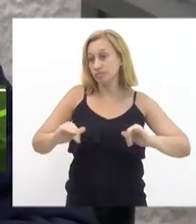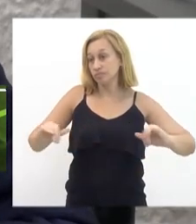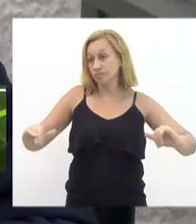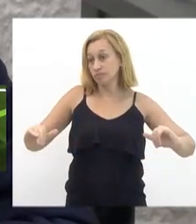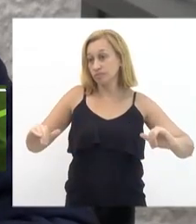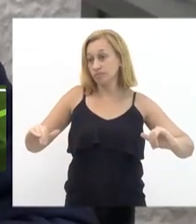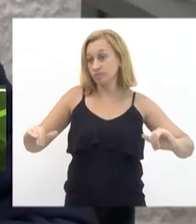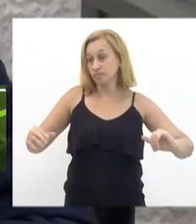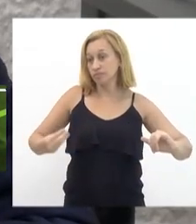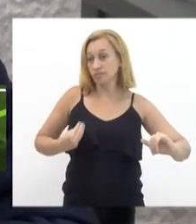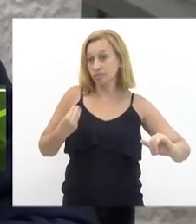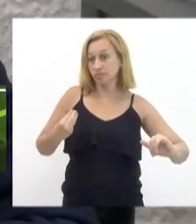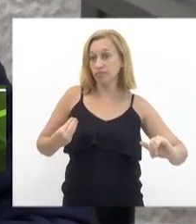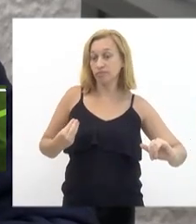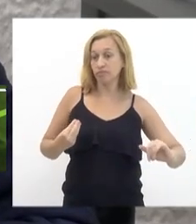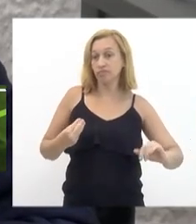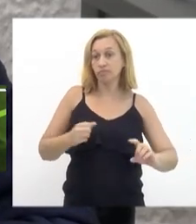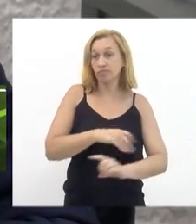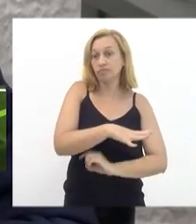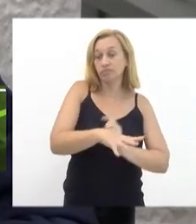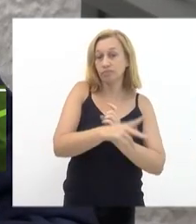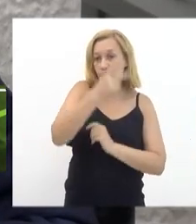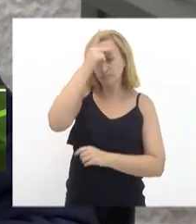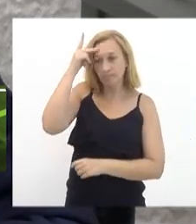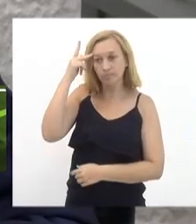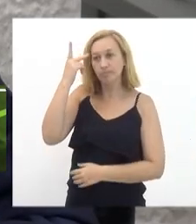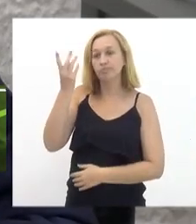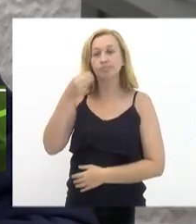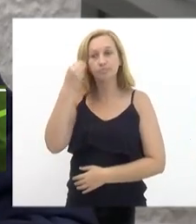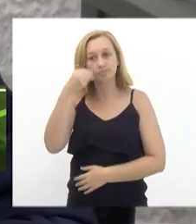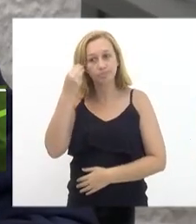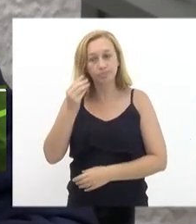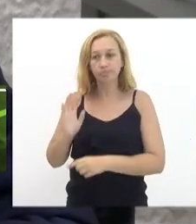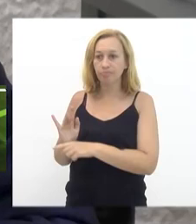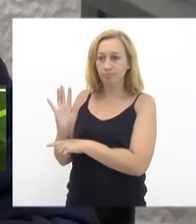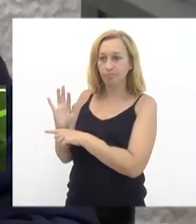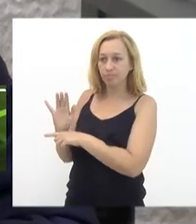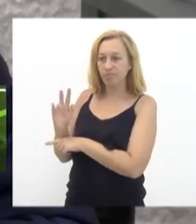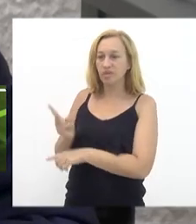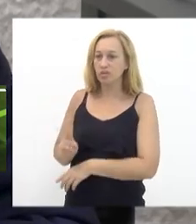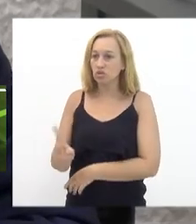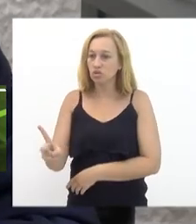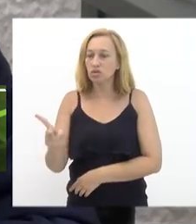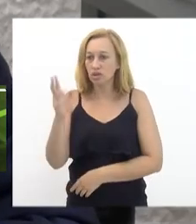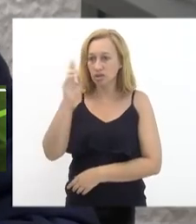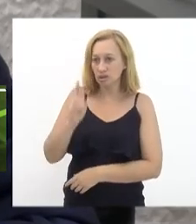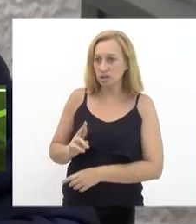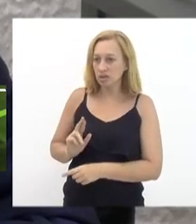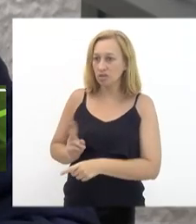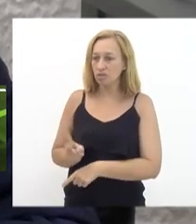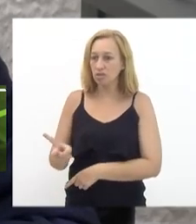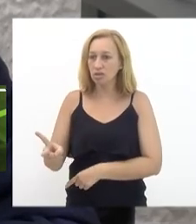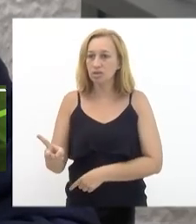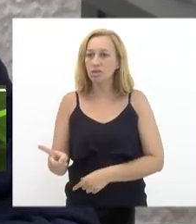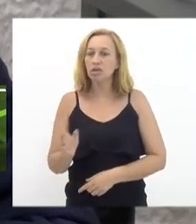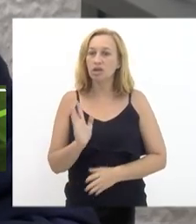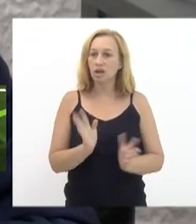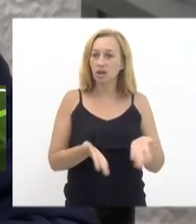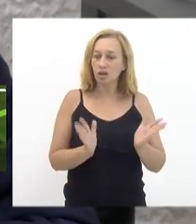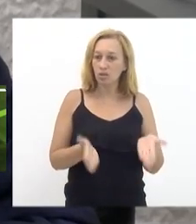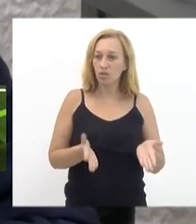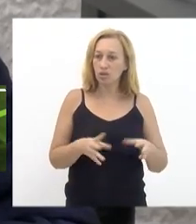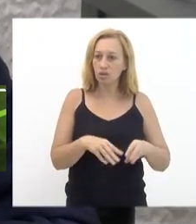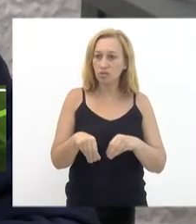muito do convívio social aquelas pessoas que permitam experiência de Caxias tá andando residente tá andando e nós estamos agora desapropriando um